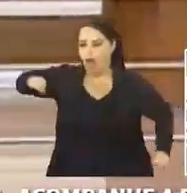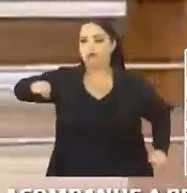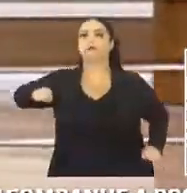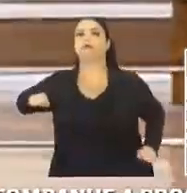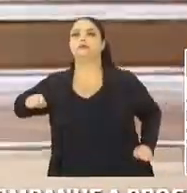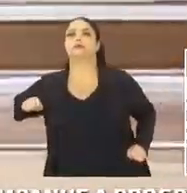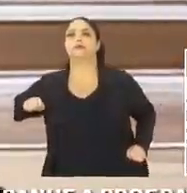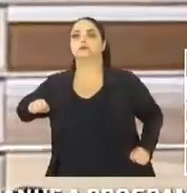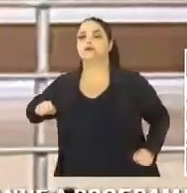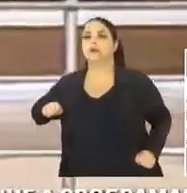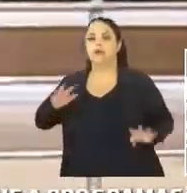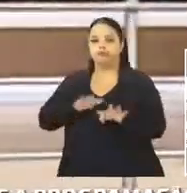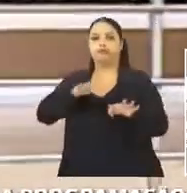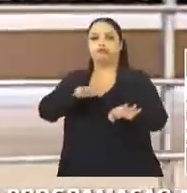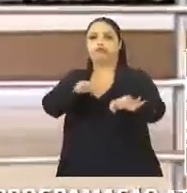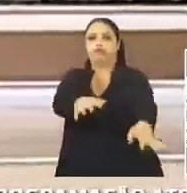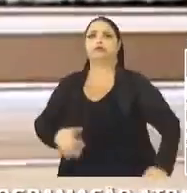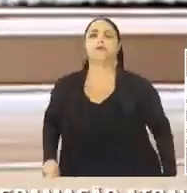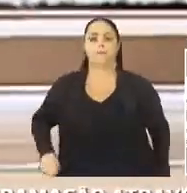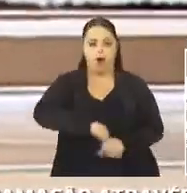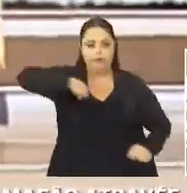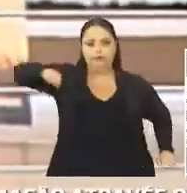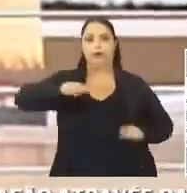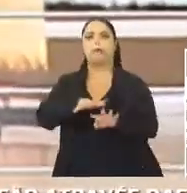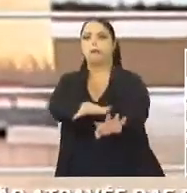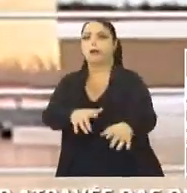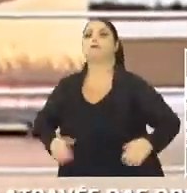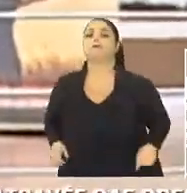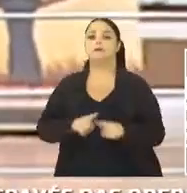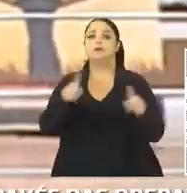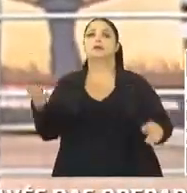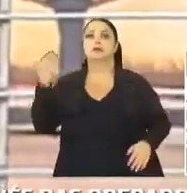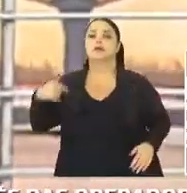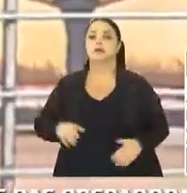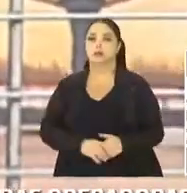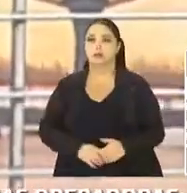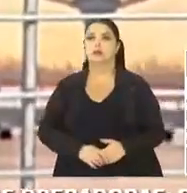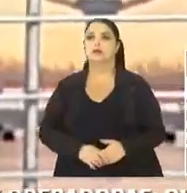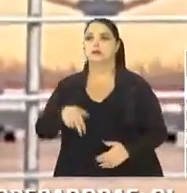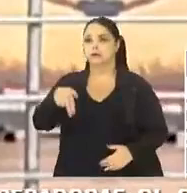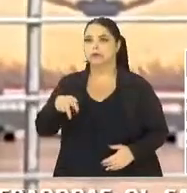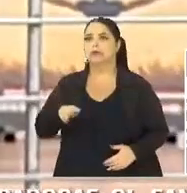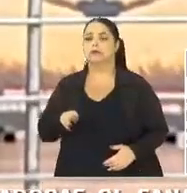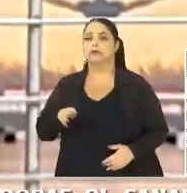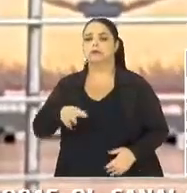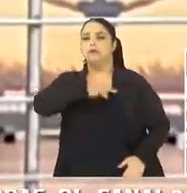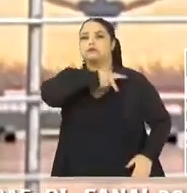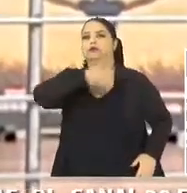das maiores potências, das maiores metrópoles na época era Nínive, com 100 mil